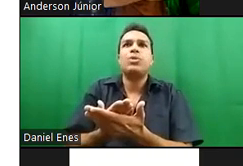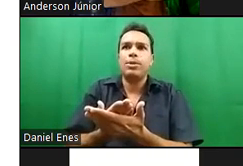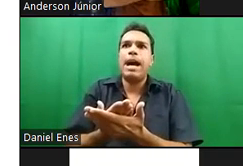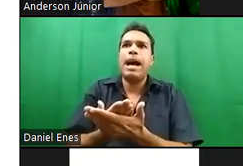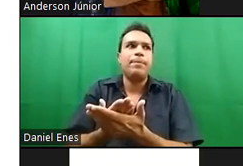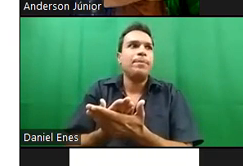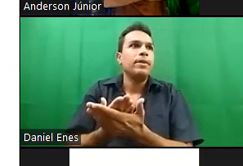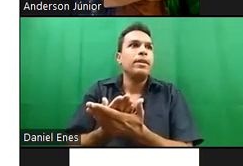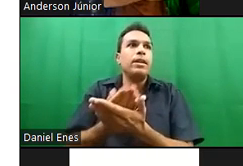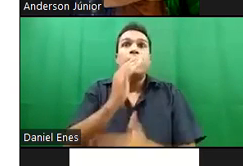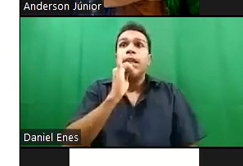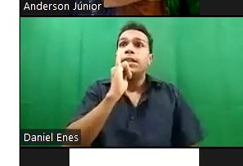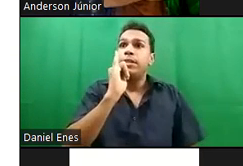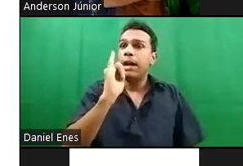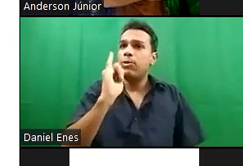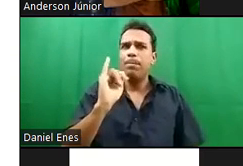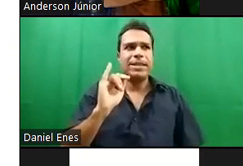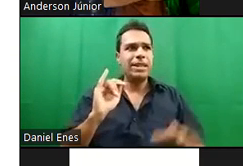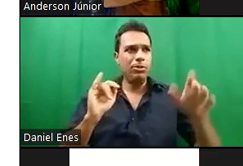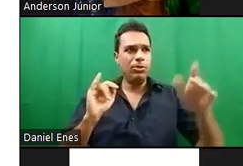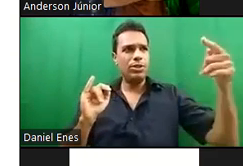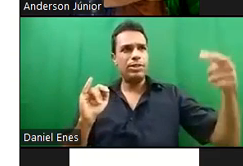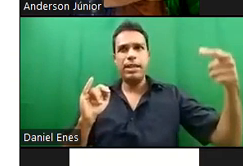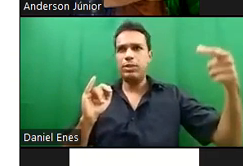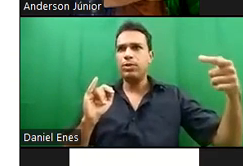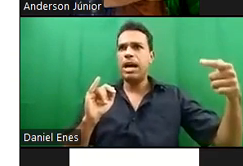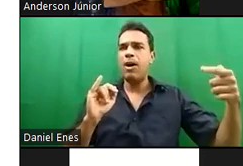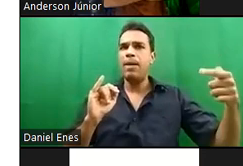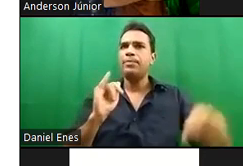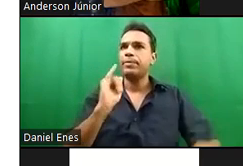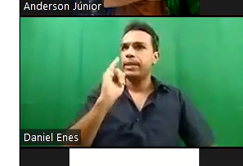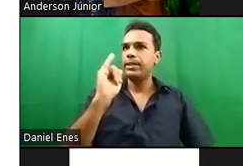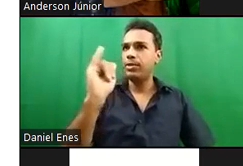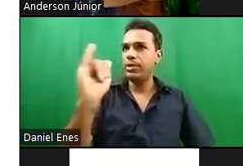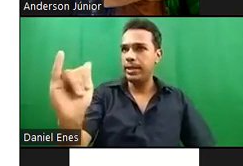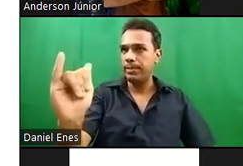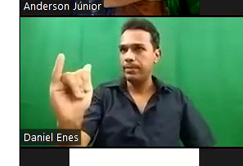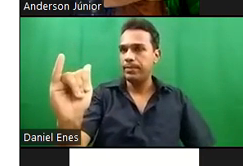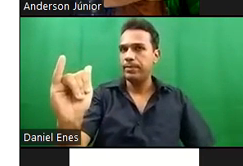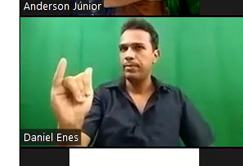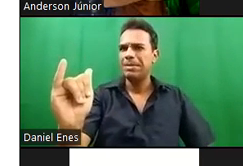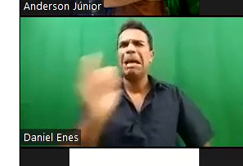Tem que estudar. Agora percebam no dizer e no dar, ó. Esse é o dizer.